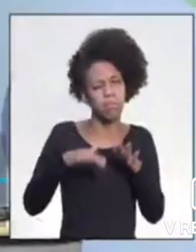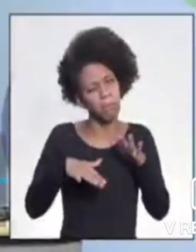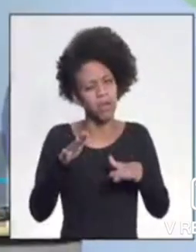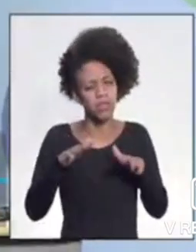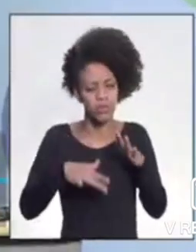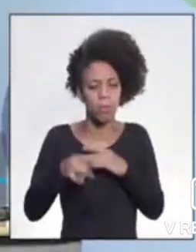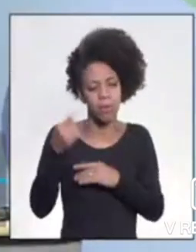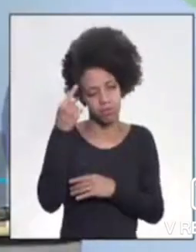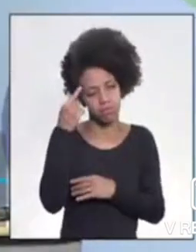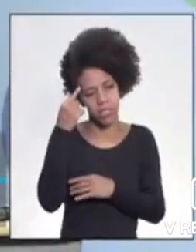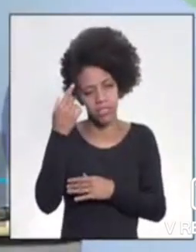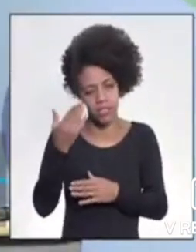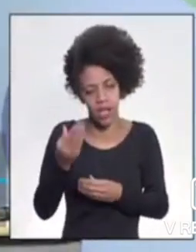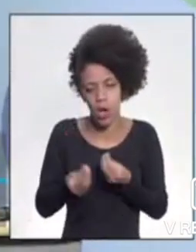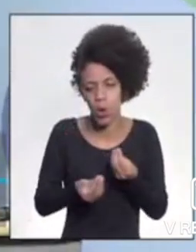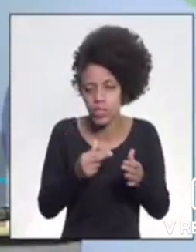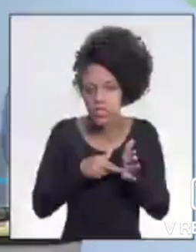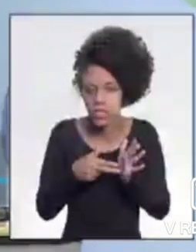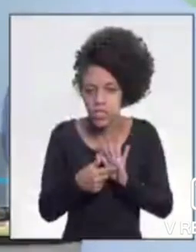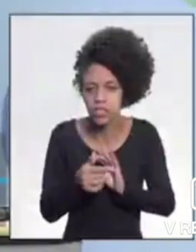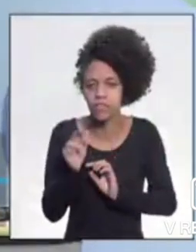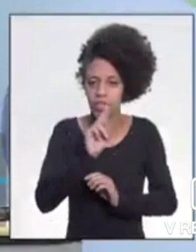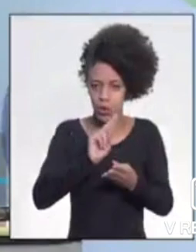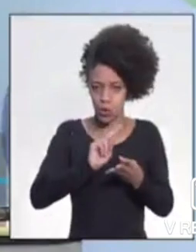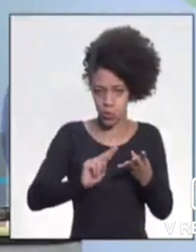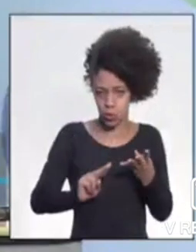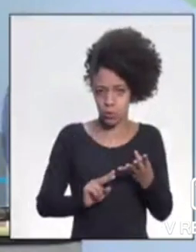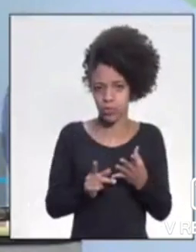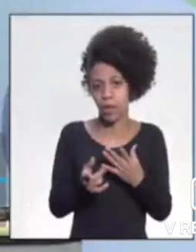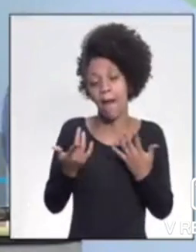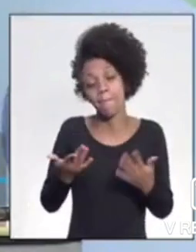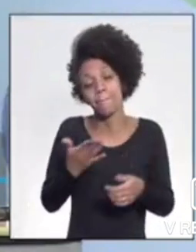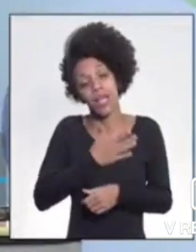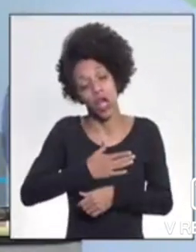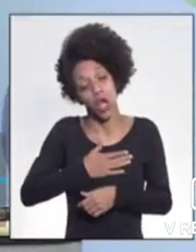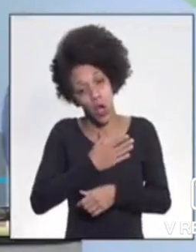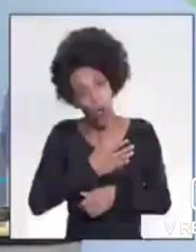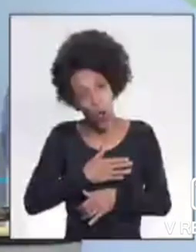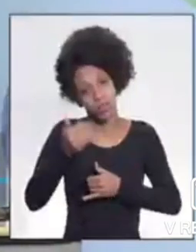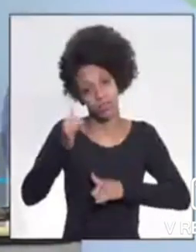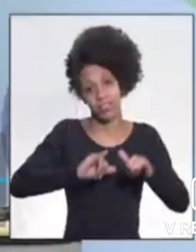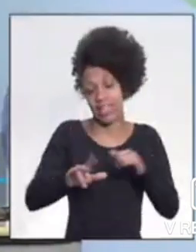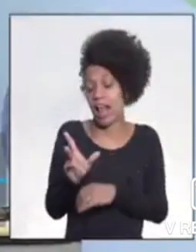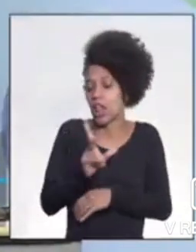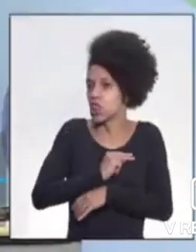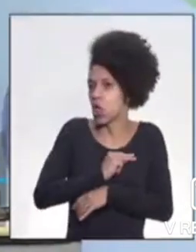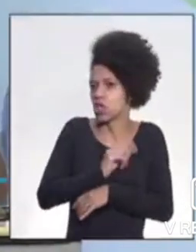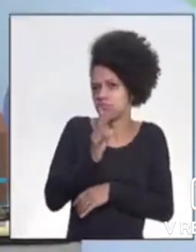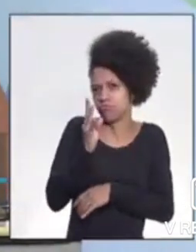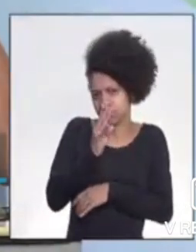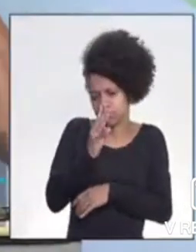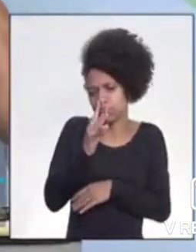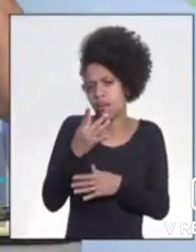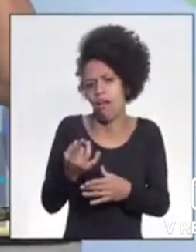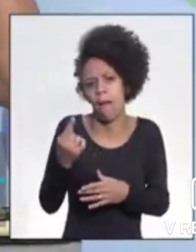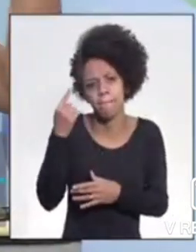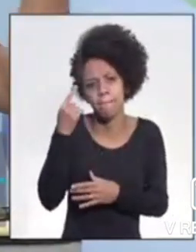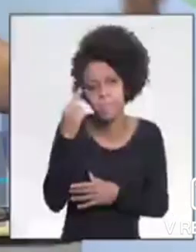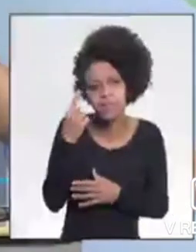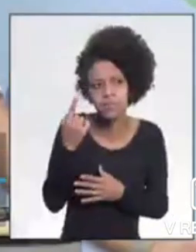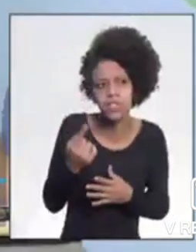explanada na evolução dos modelos atômicos. Para quem gosta da área, é fascinante você ver, pensar de uma